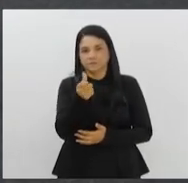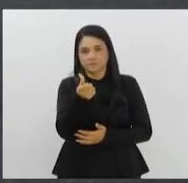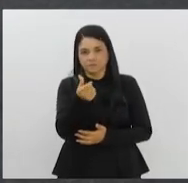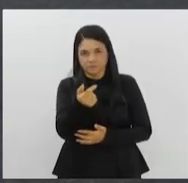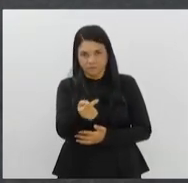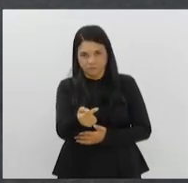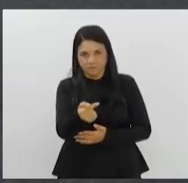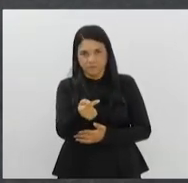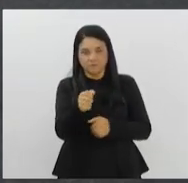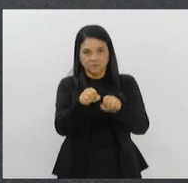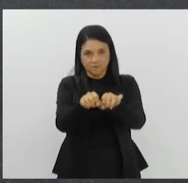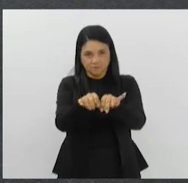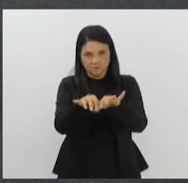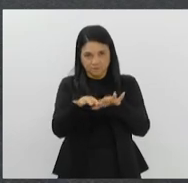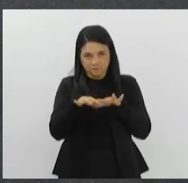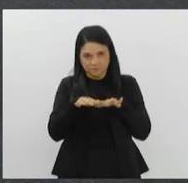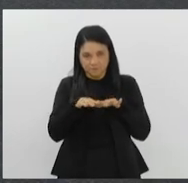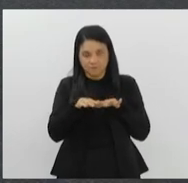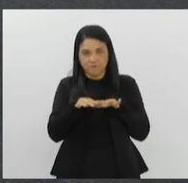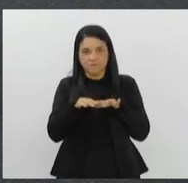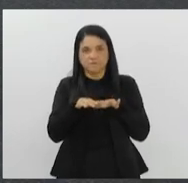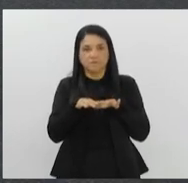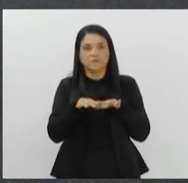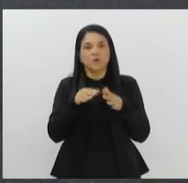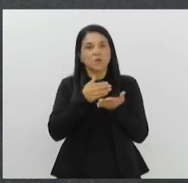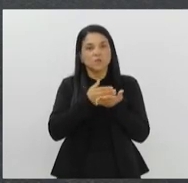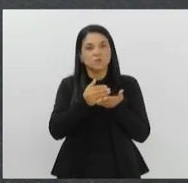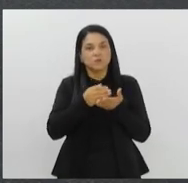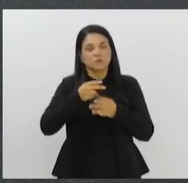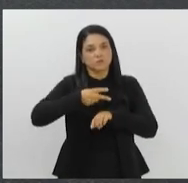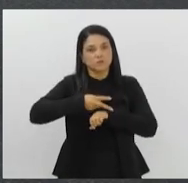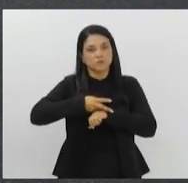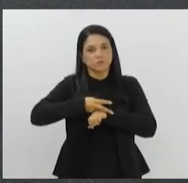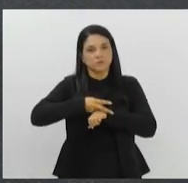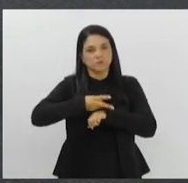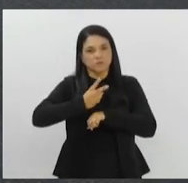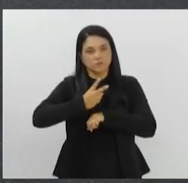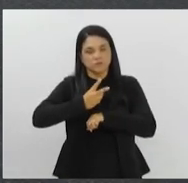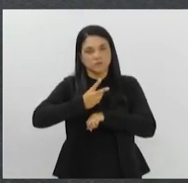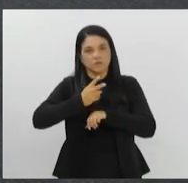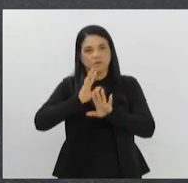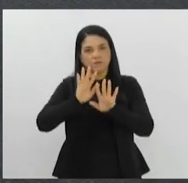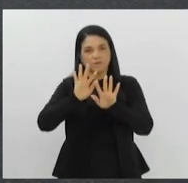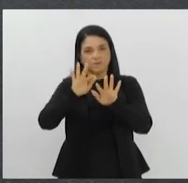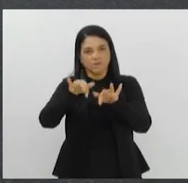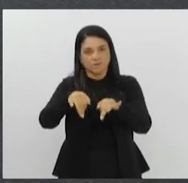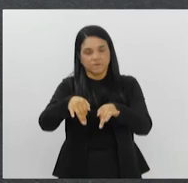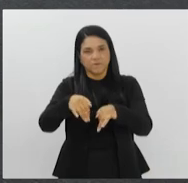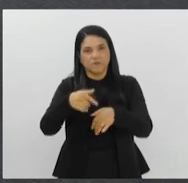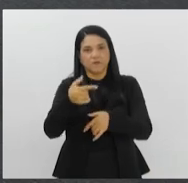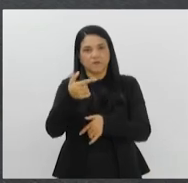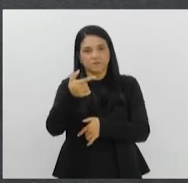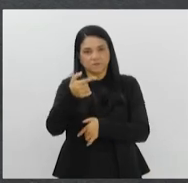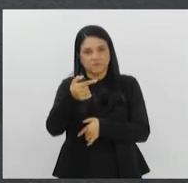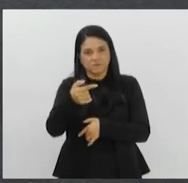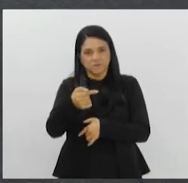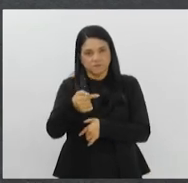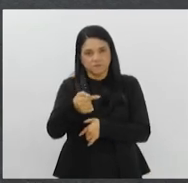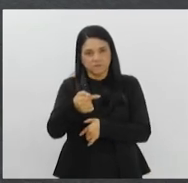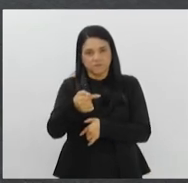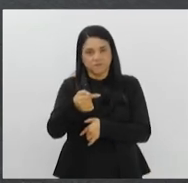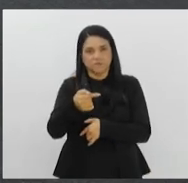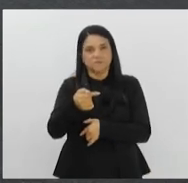57ª sessão ordinária, que iniciada às 14 horas, foi encerrada às 17 horas